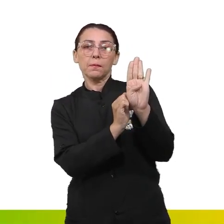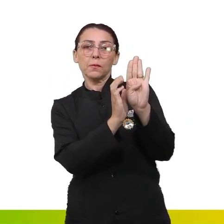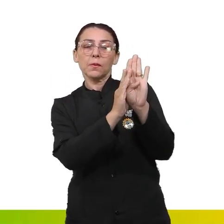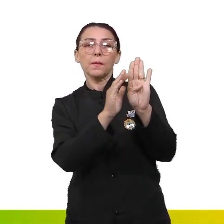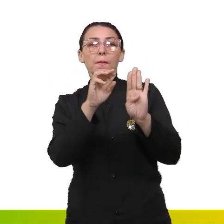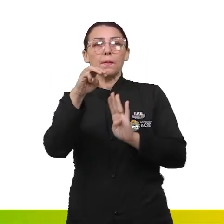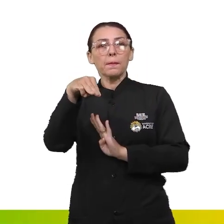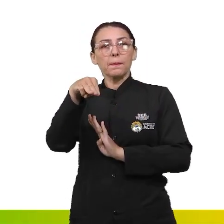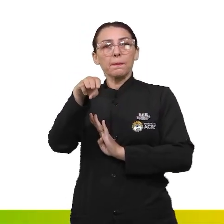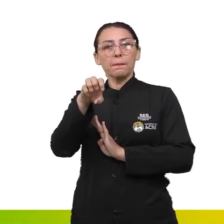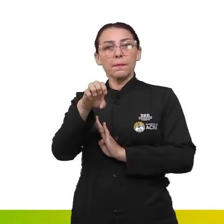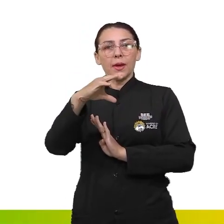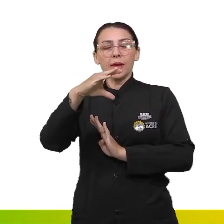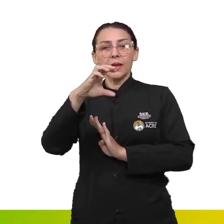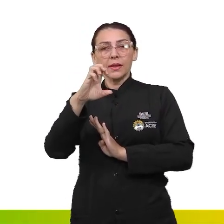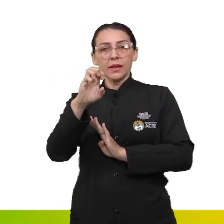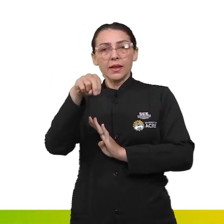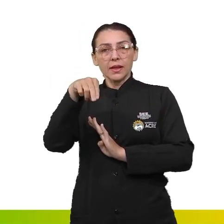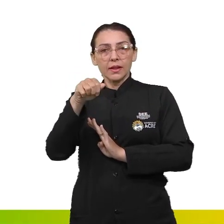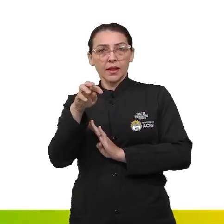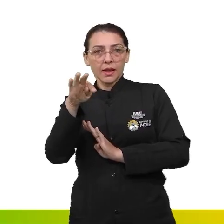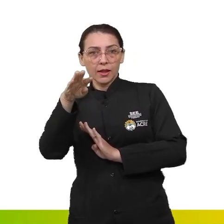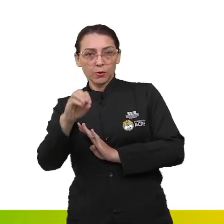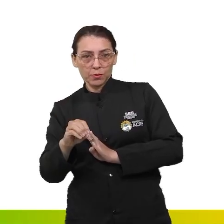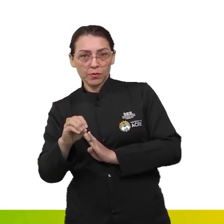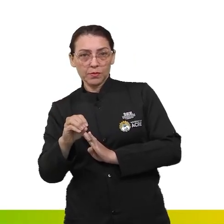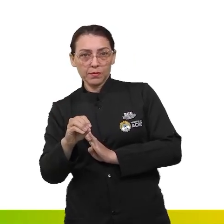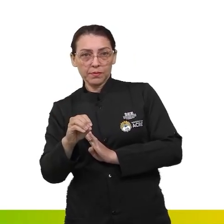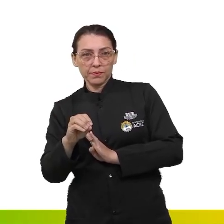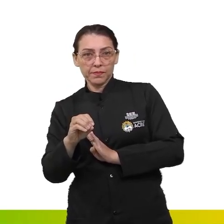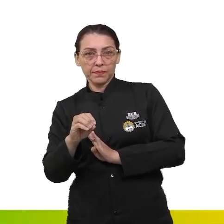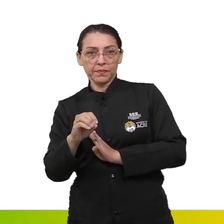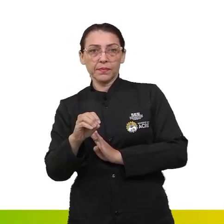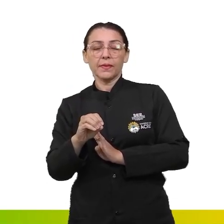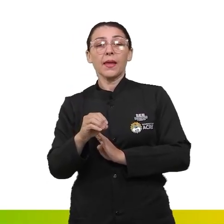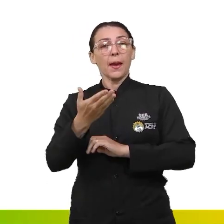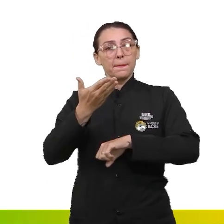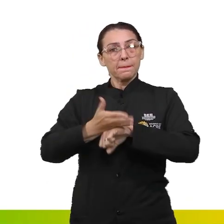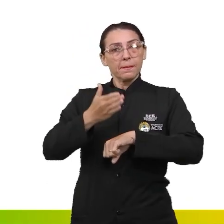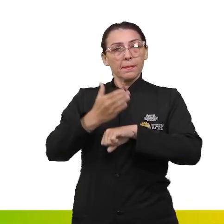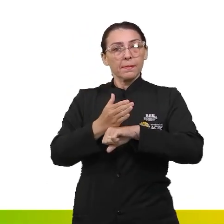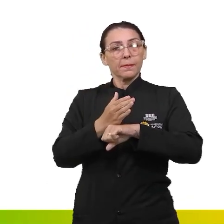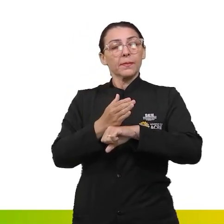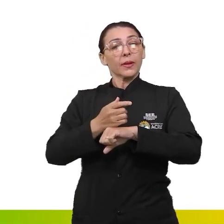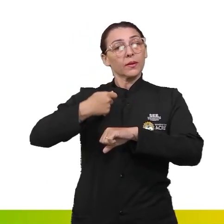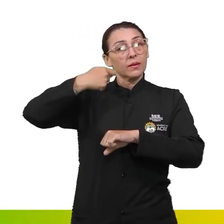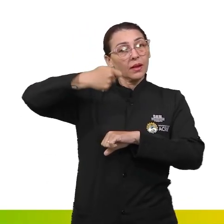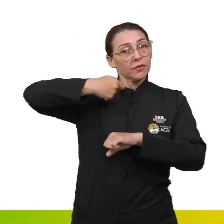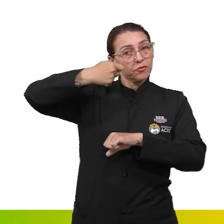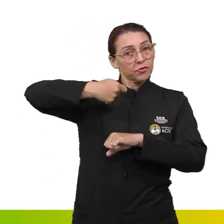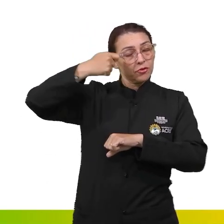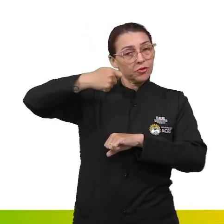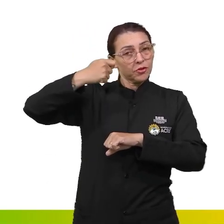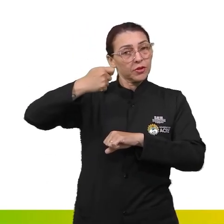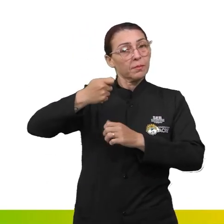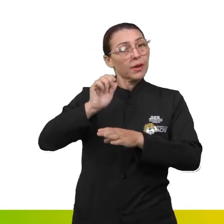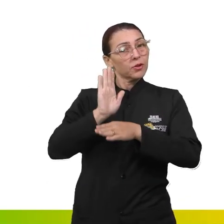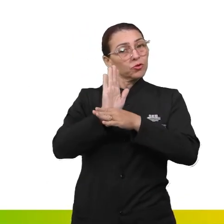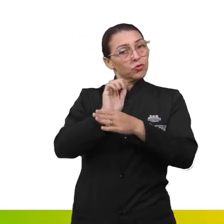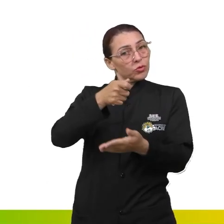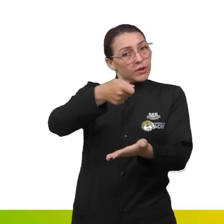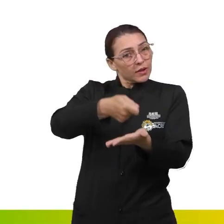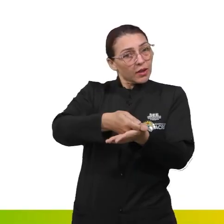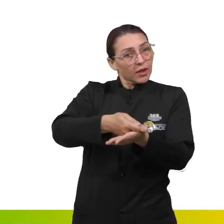mecenato. Falamos sobre isso hoje, hein, alunos? A prática de financiar artistas, então eles financiavam